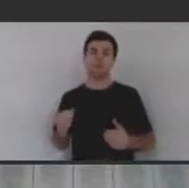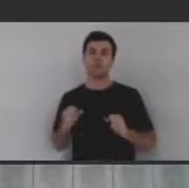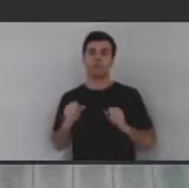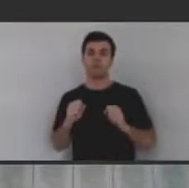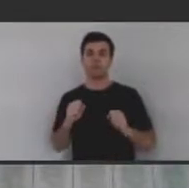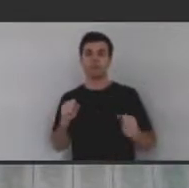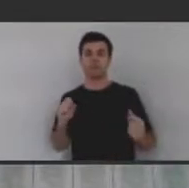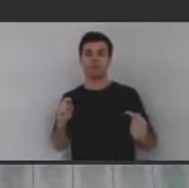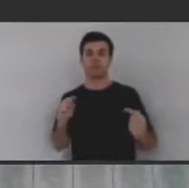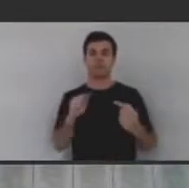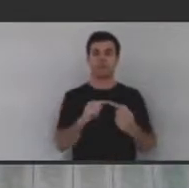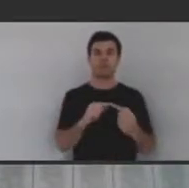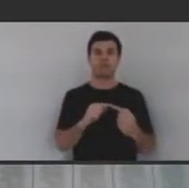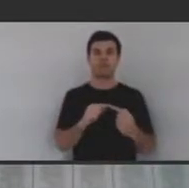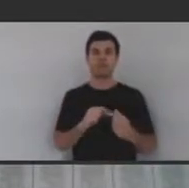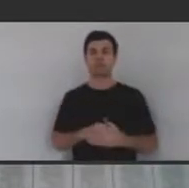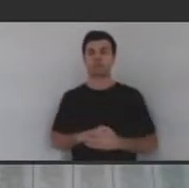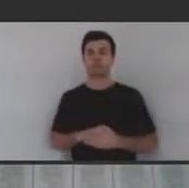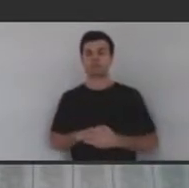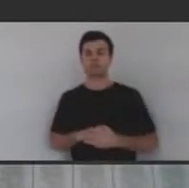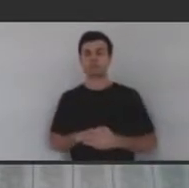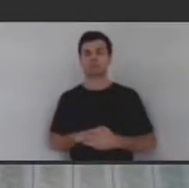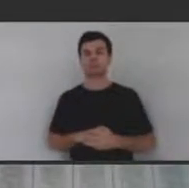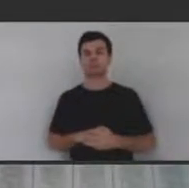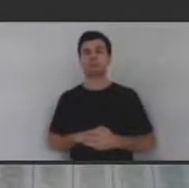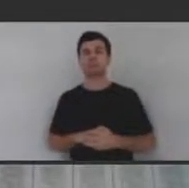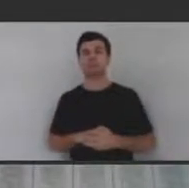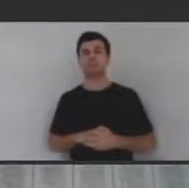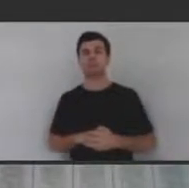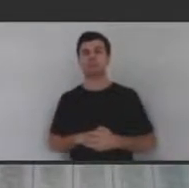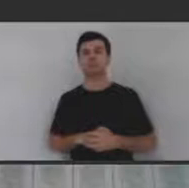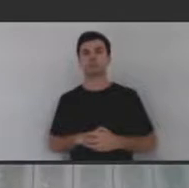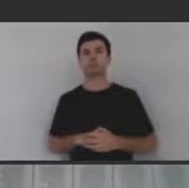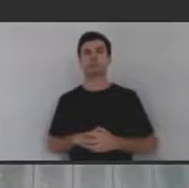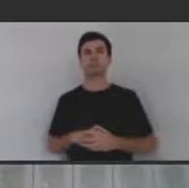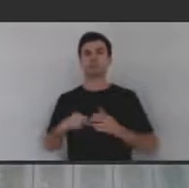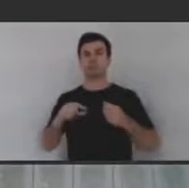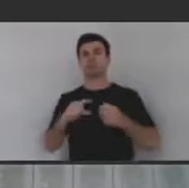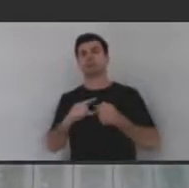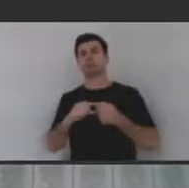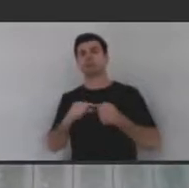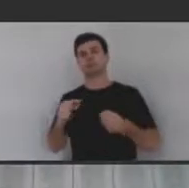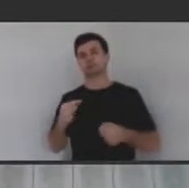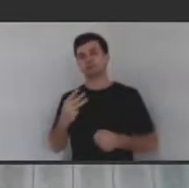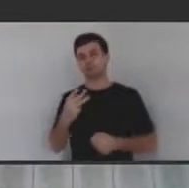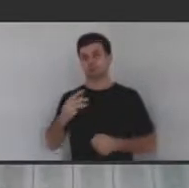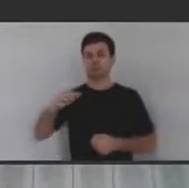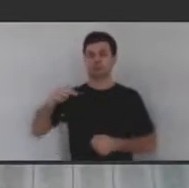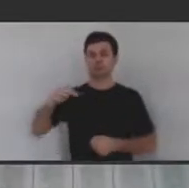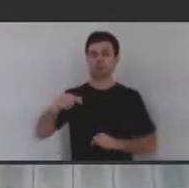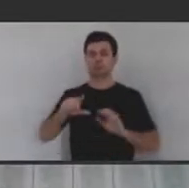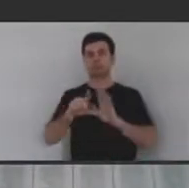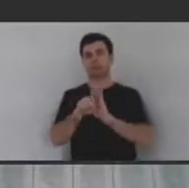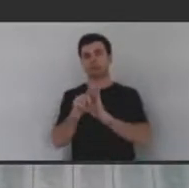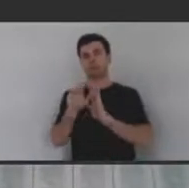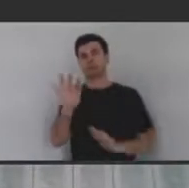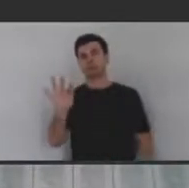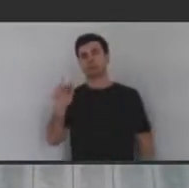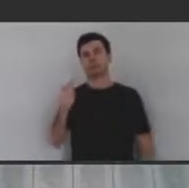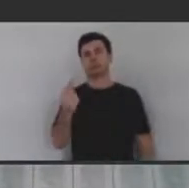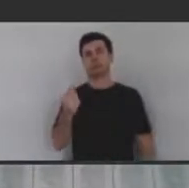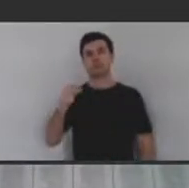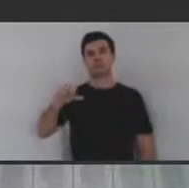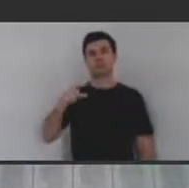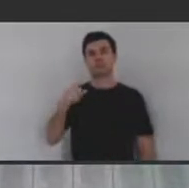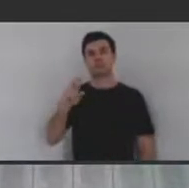artigo 3º do artigo 37 da Lei Federal número 9.504, de